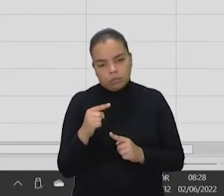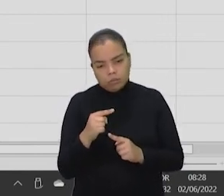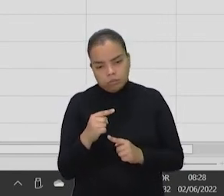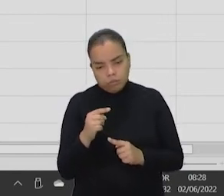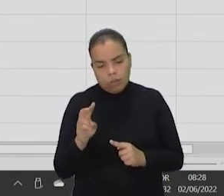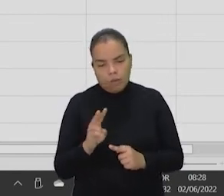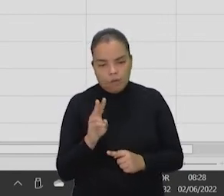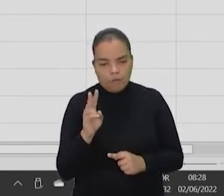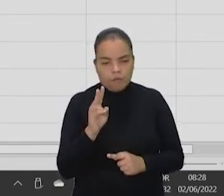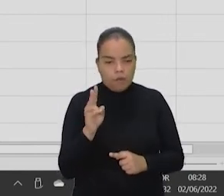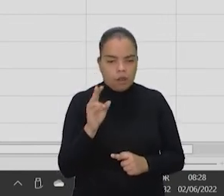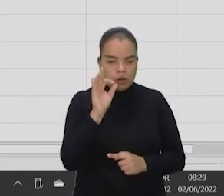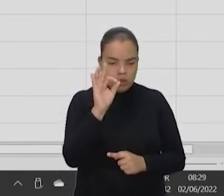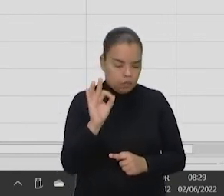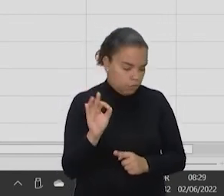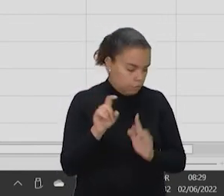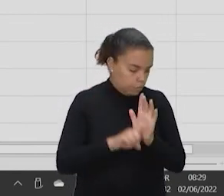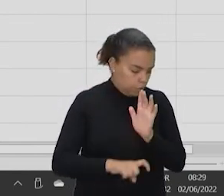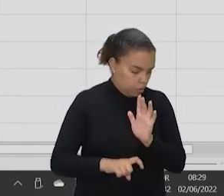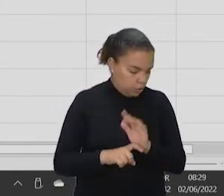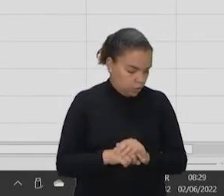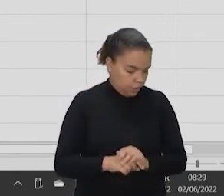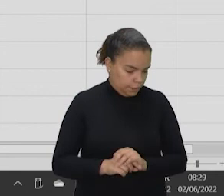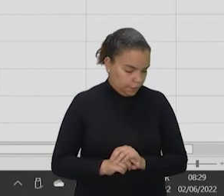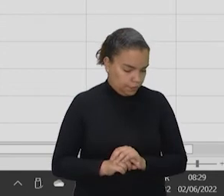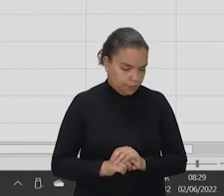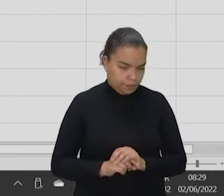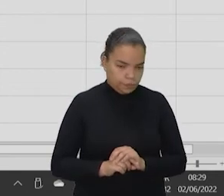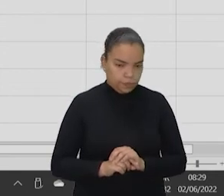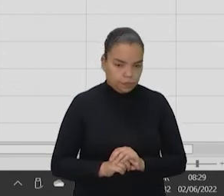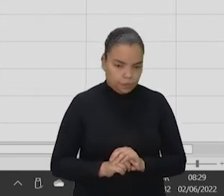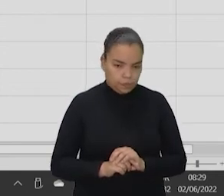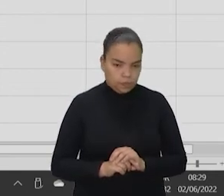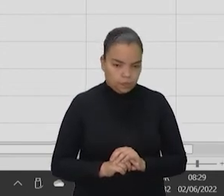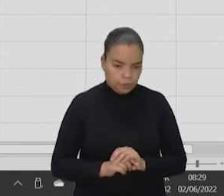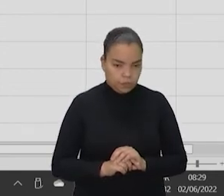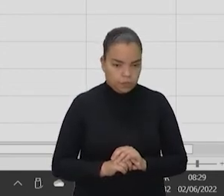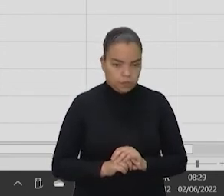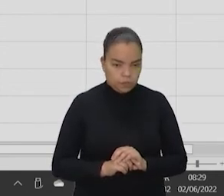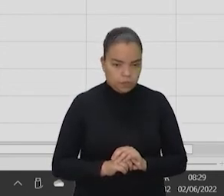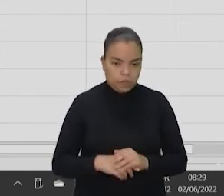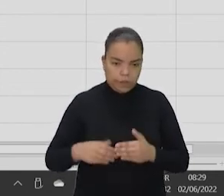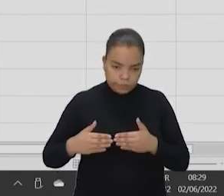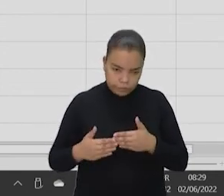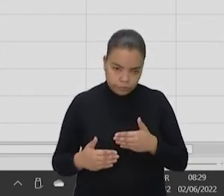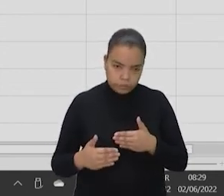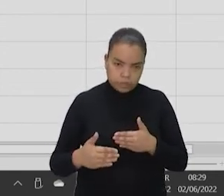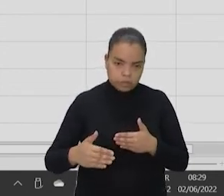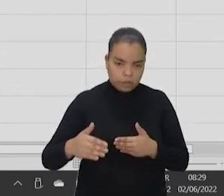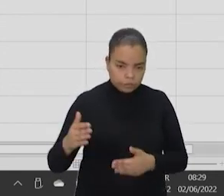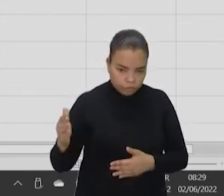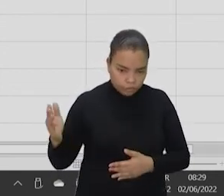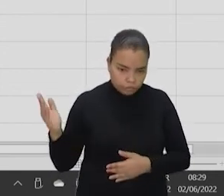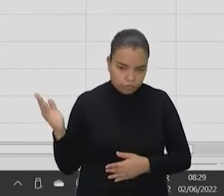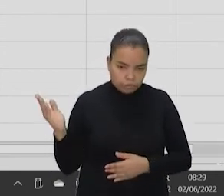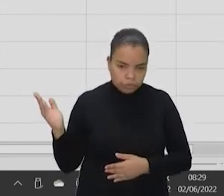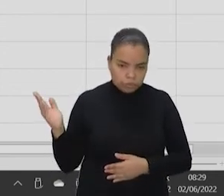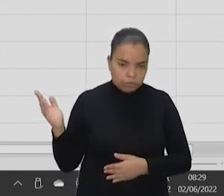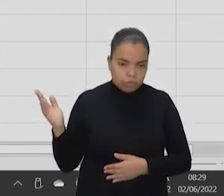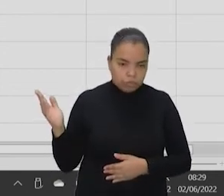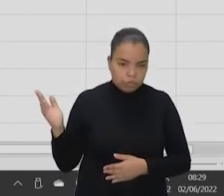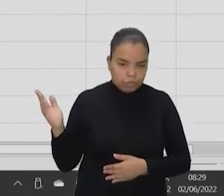vai representar a sua taxa, o seu acréscimo. Beleza? E durante 5 meses, ó, igual o